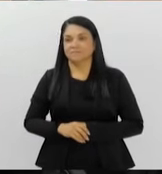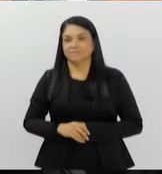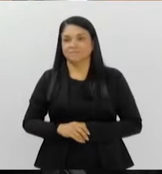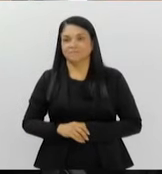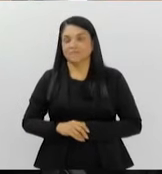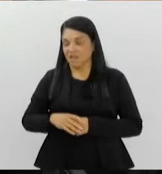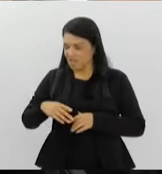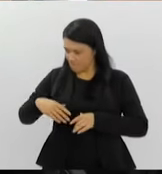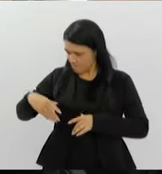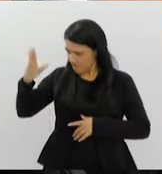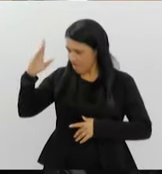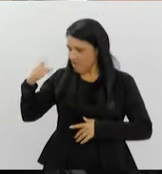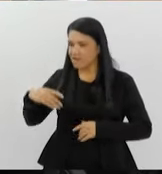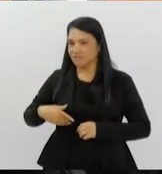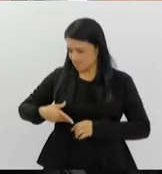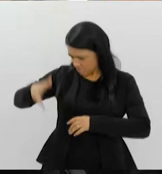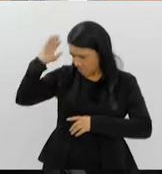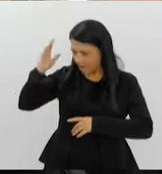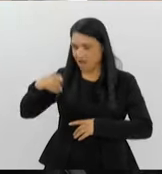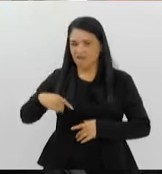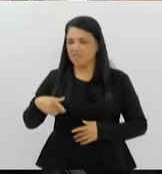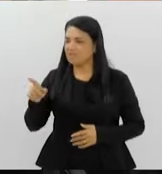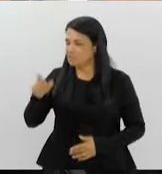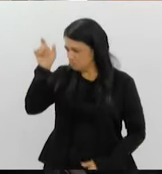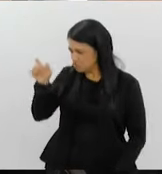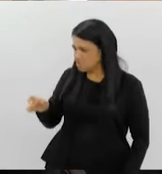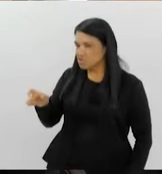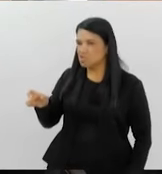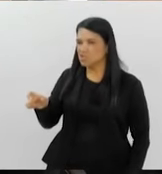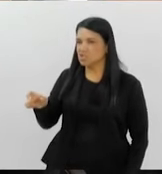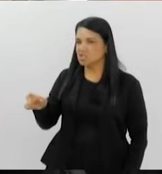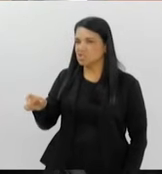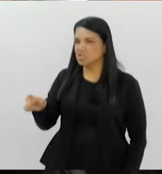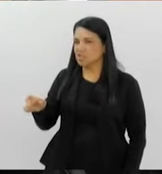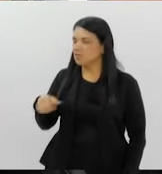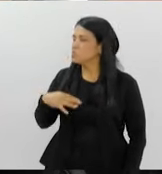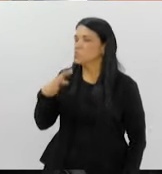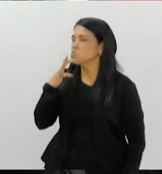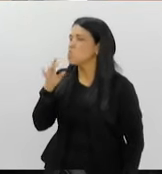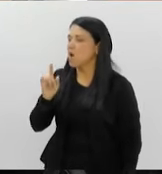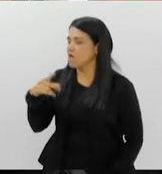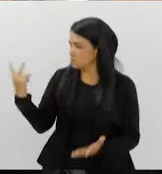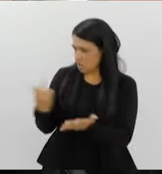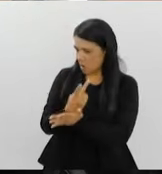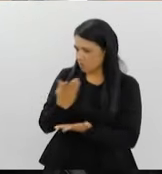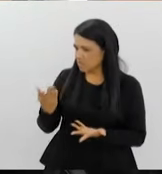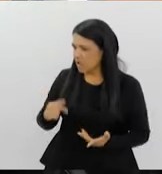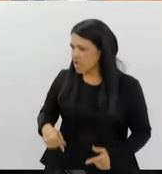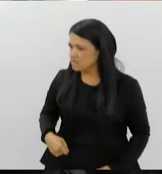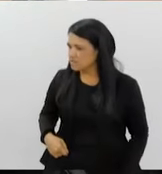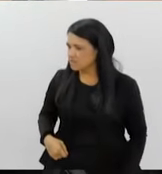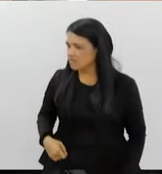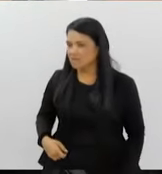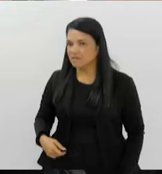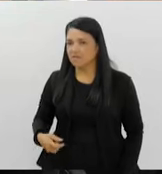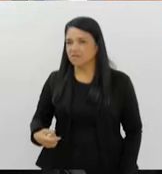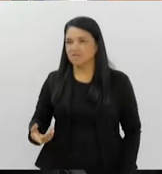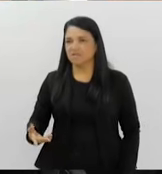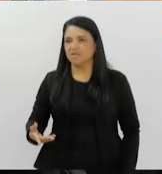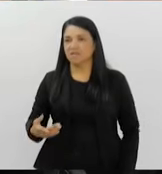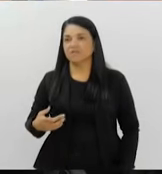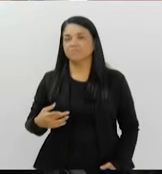Vai ter voto com vossa própria. Vossa Excelência é tão desconhecedor do que acontece. Quem tem que dar a parte. Infelizmente, teremos